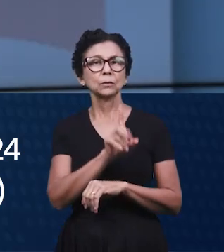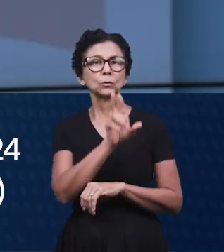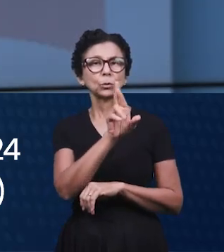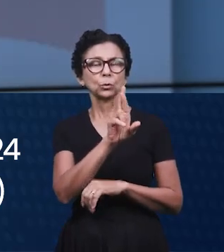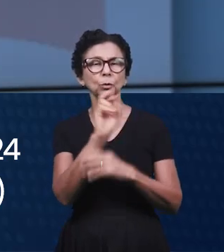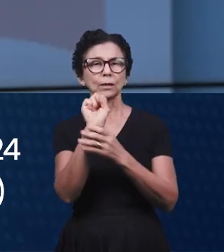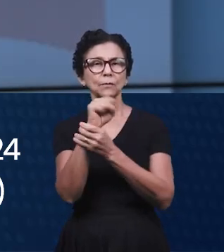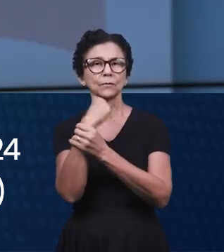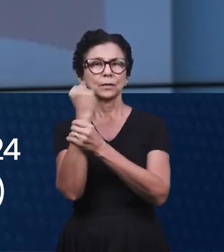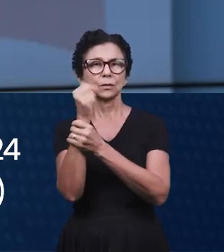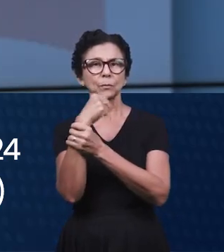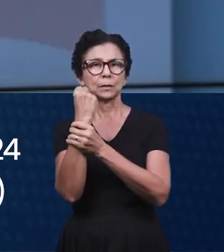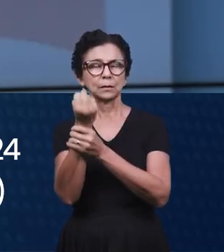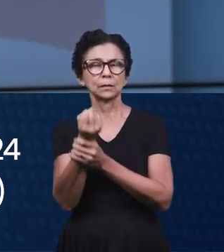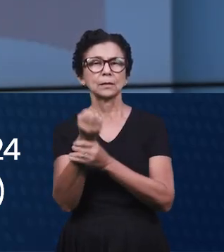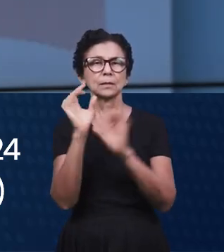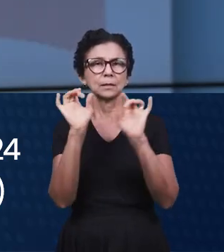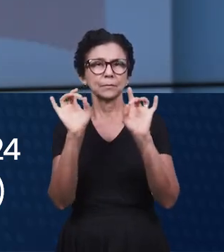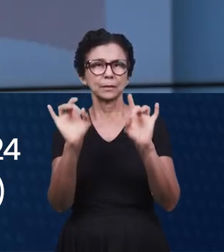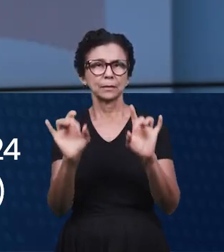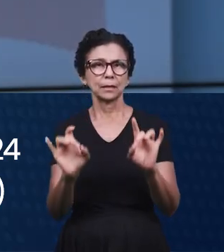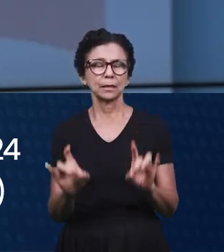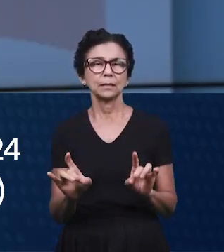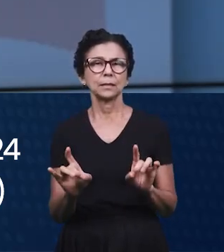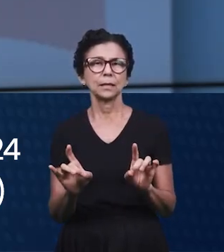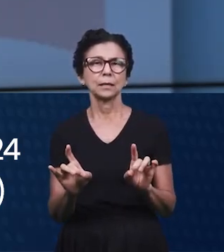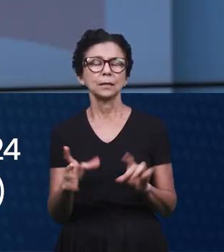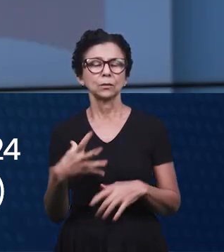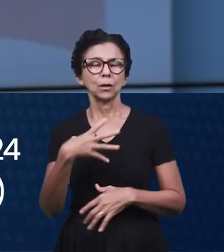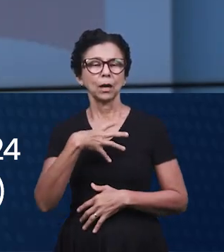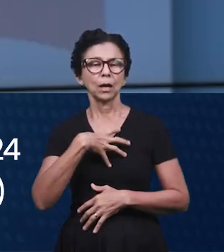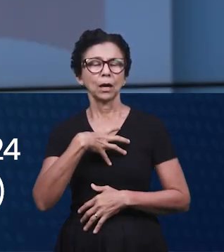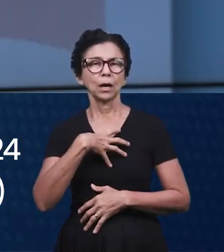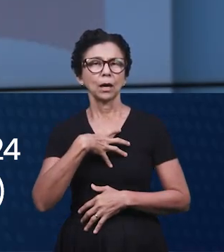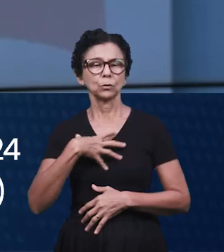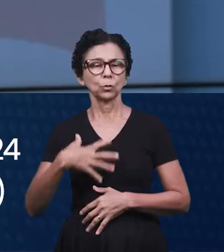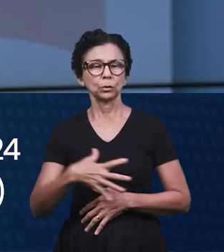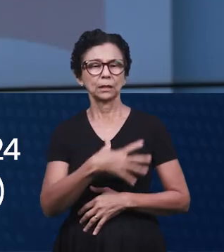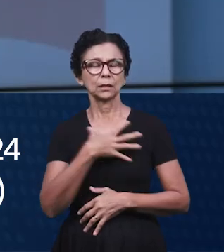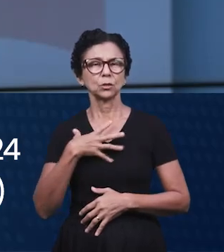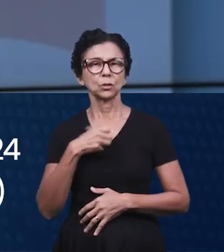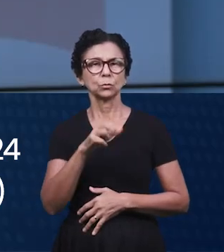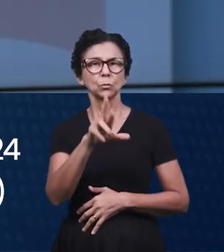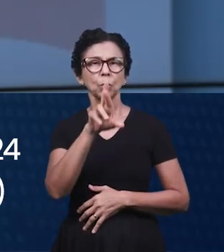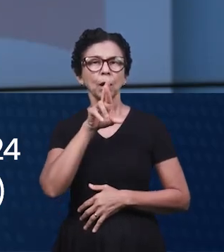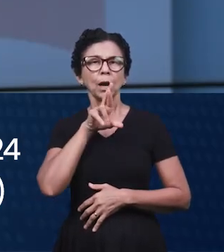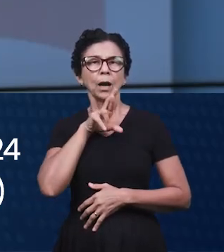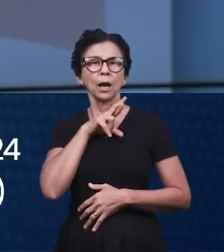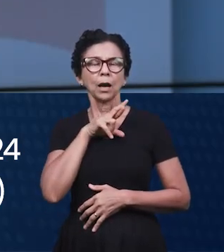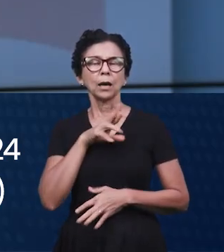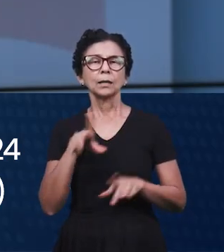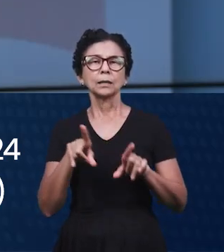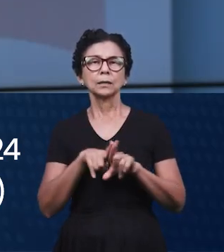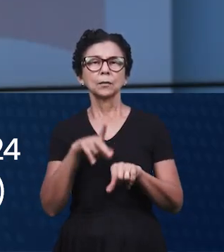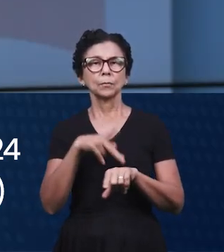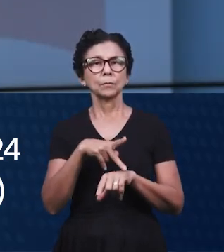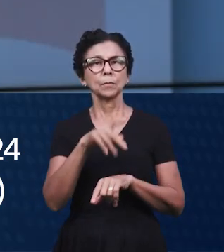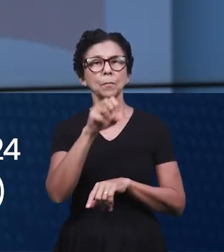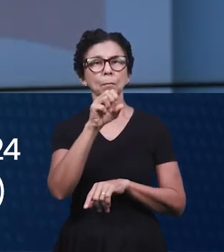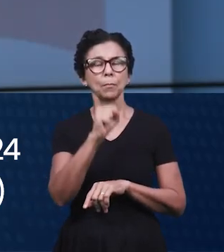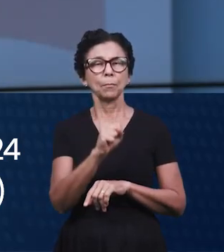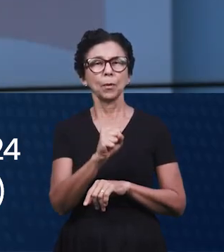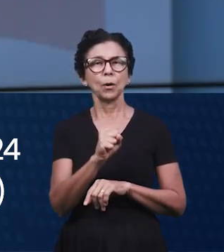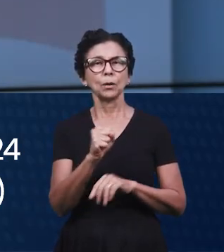fisioterapeuta, especialista em fisioterapia cardiorrespiratória e pós-graduada em síndrome de Down,